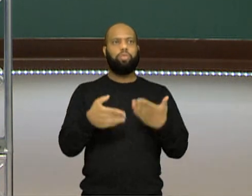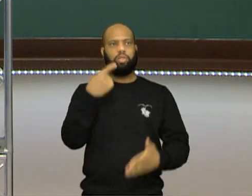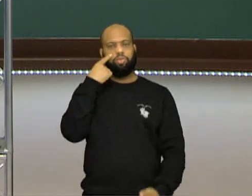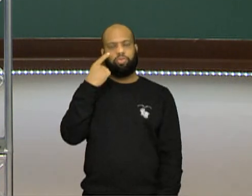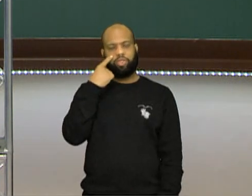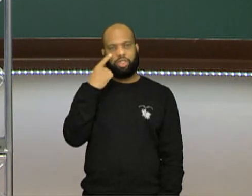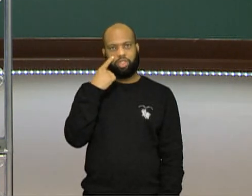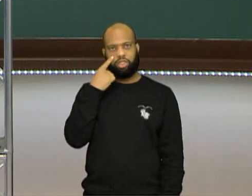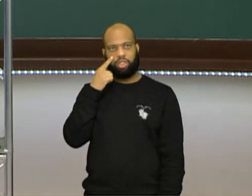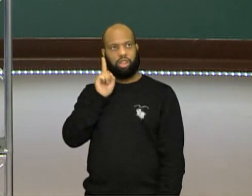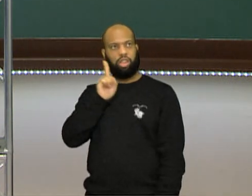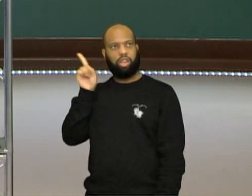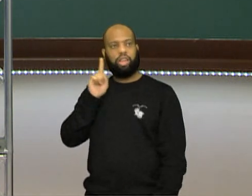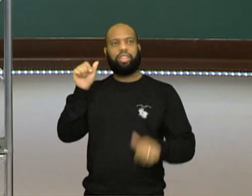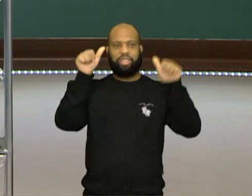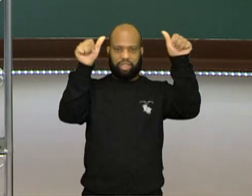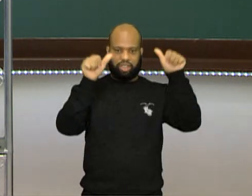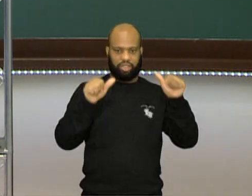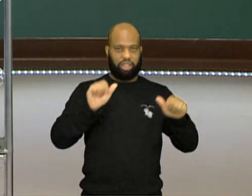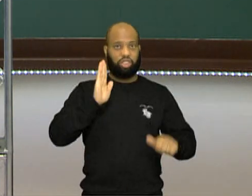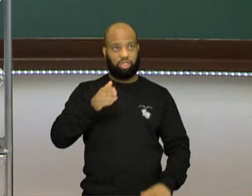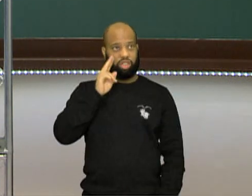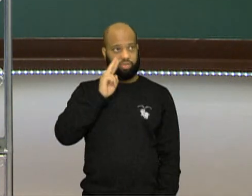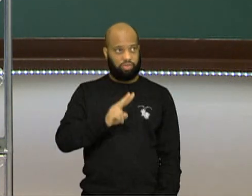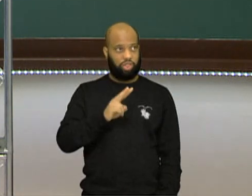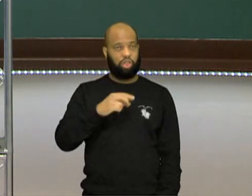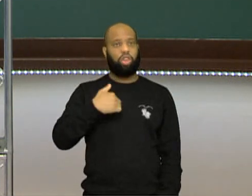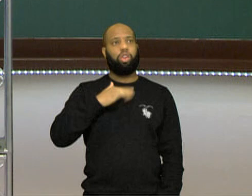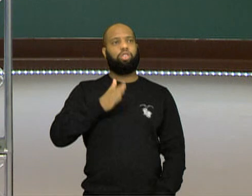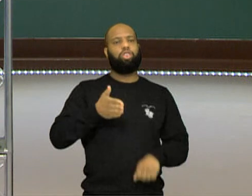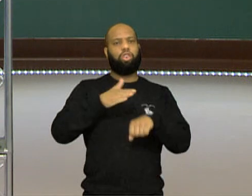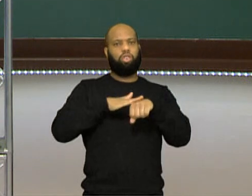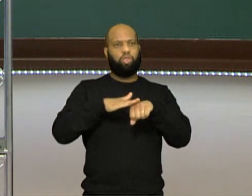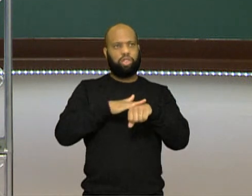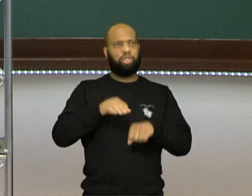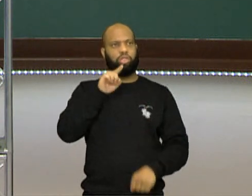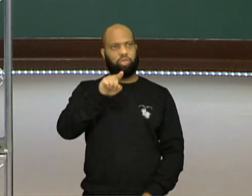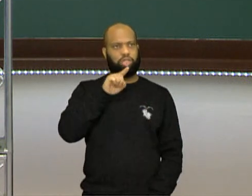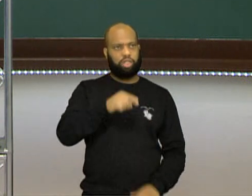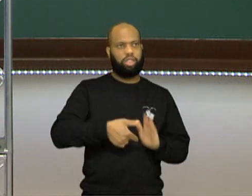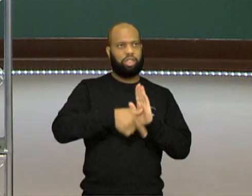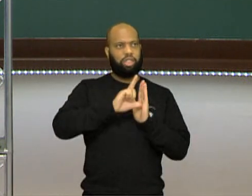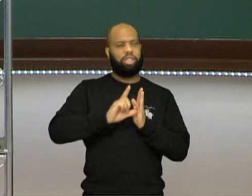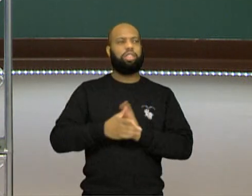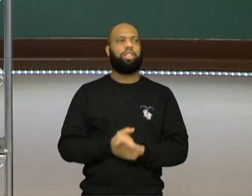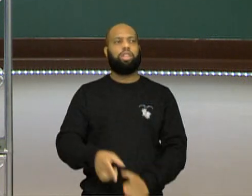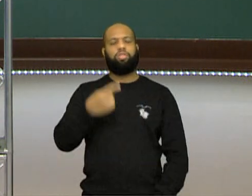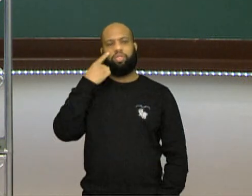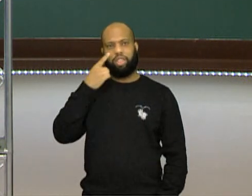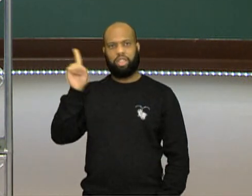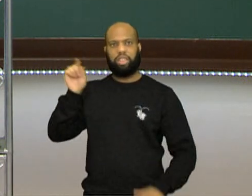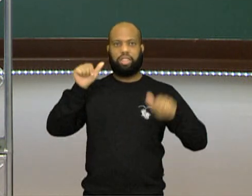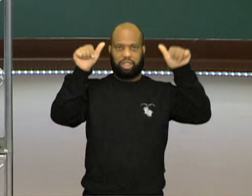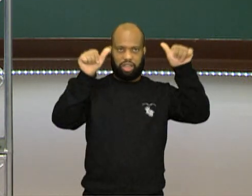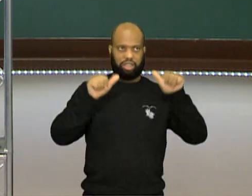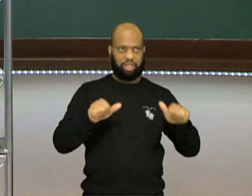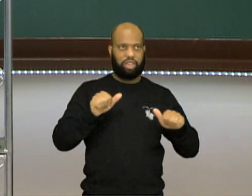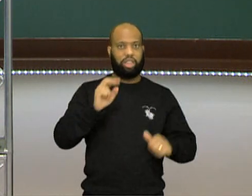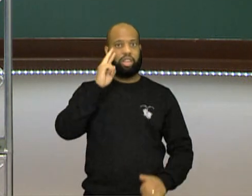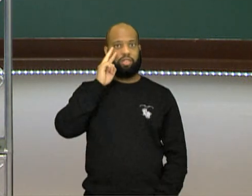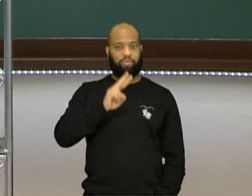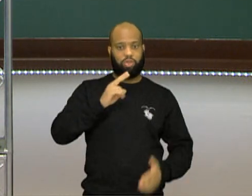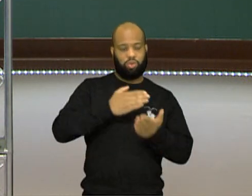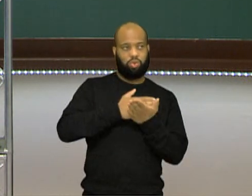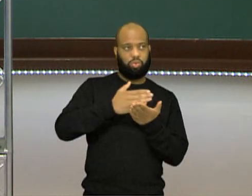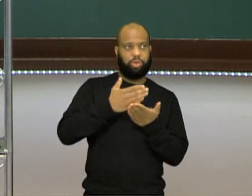aqui aquele cartaz que nós já vimos e eu já conversei com vocês agora há pouquinho. O cartaz ao lado que lemos no início da